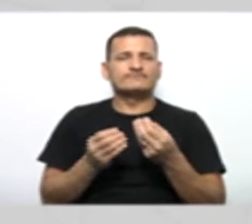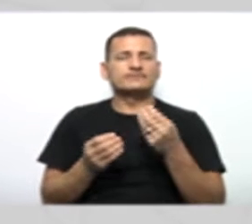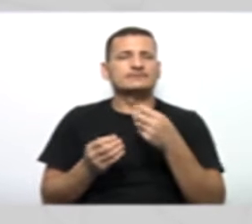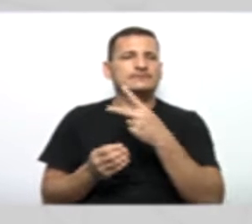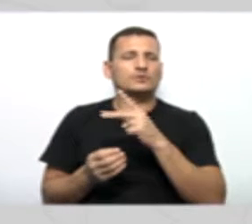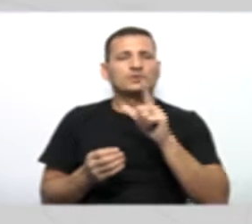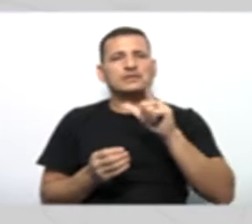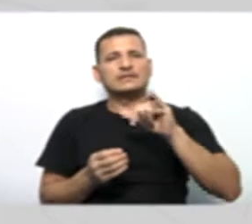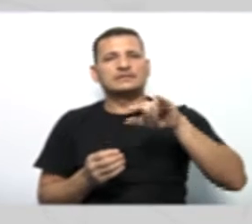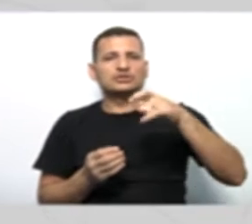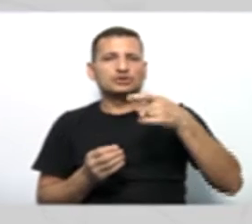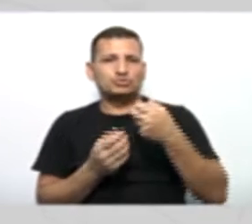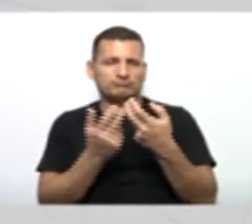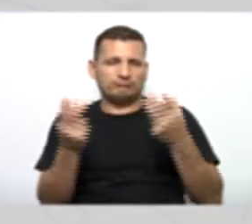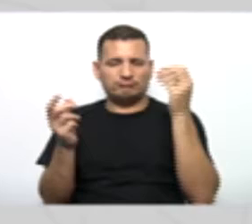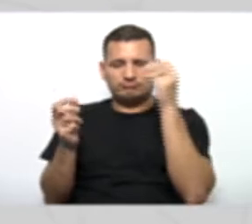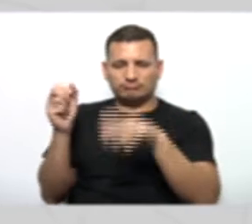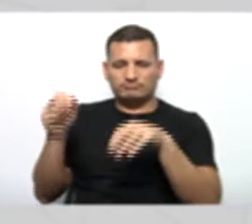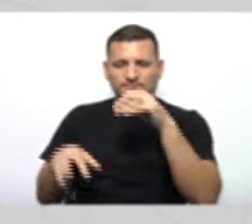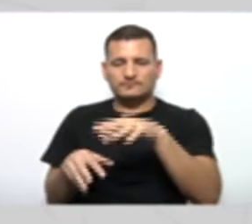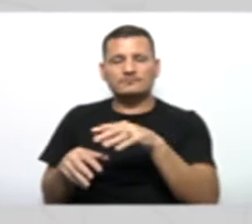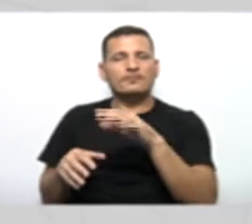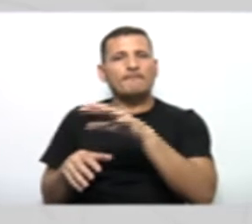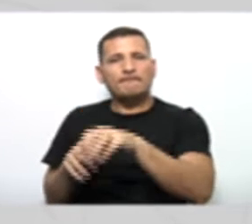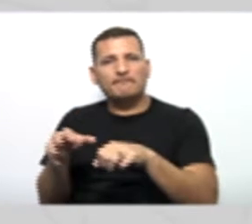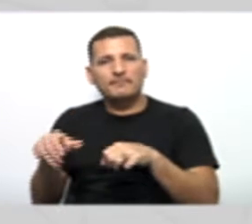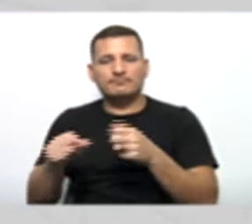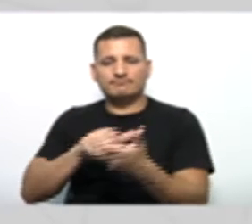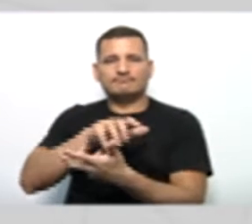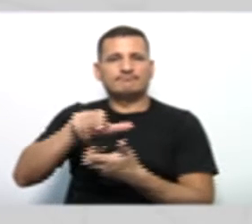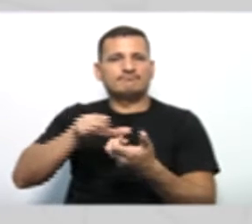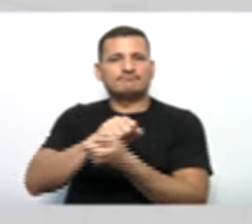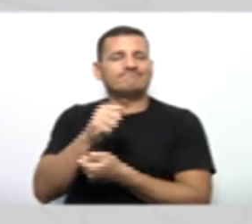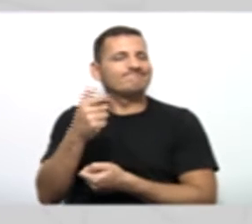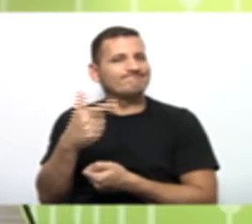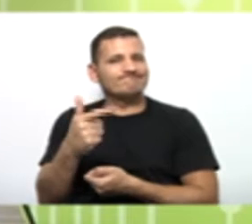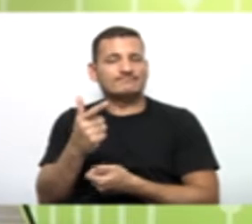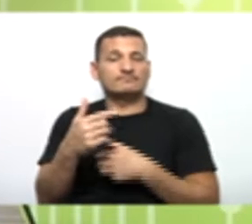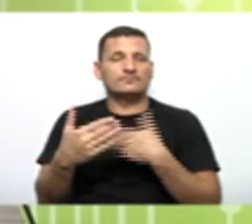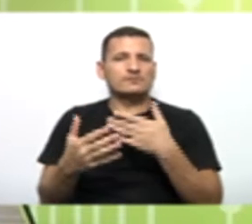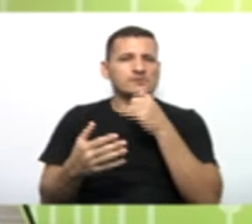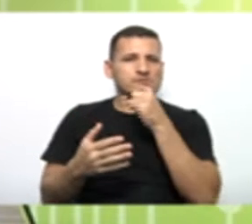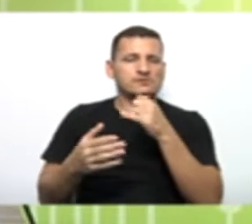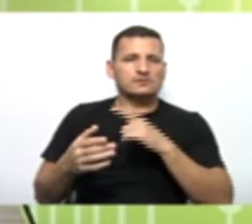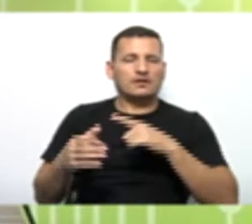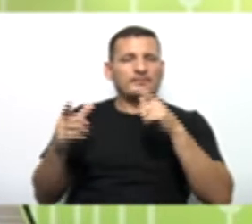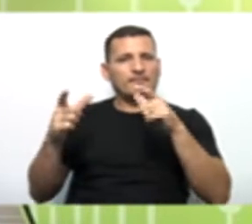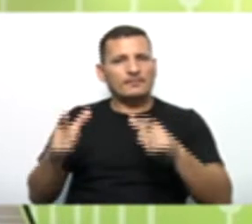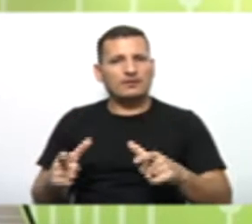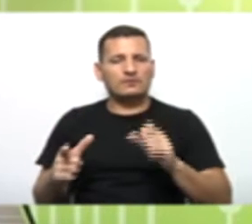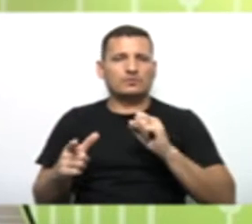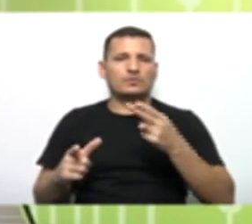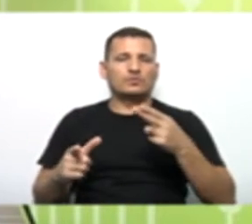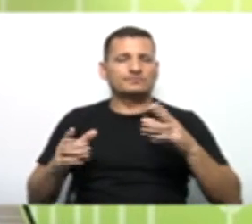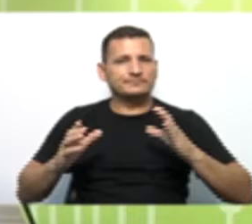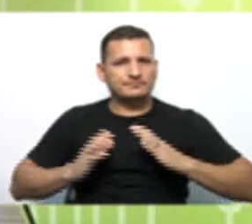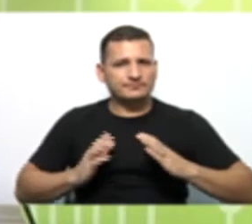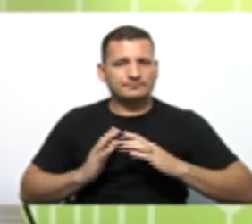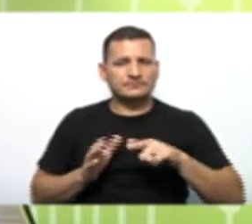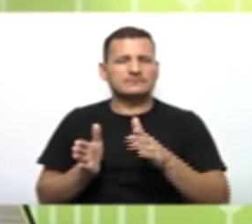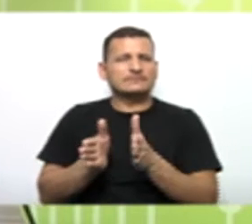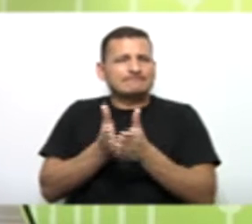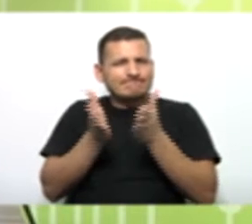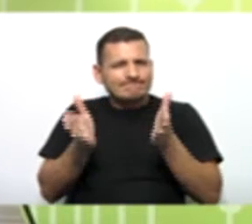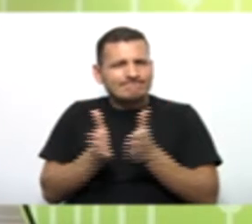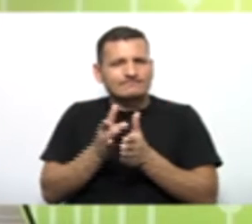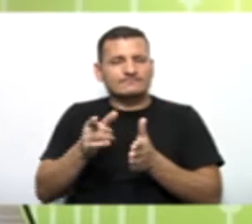resíduos. Então, se nós temos uma cidade ou um bairro que tem muita pobreza, é possível que